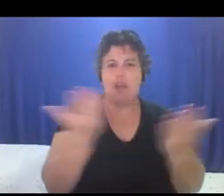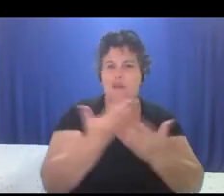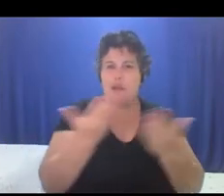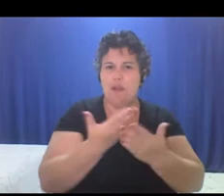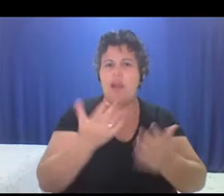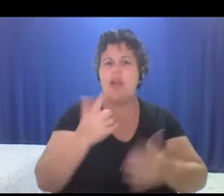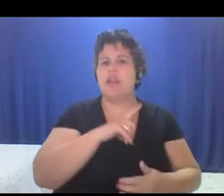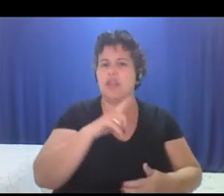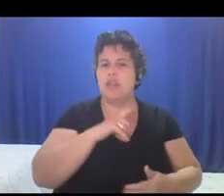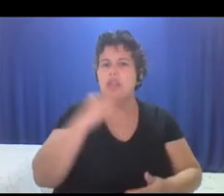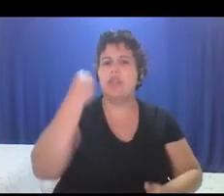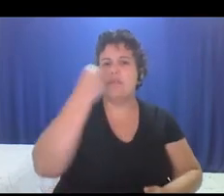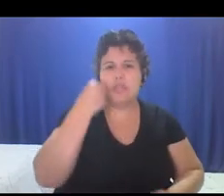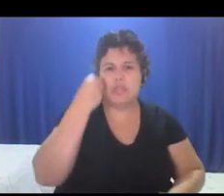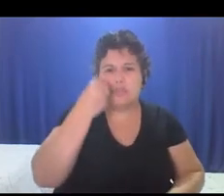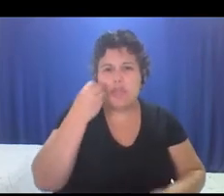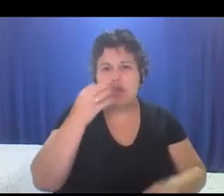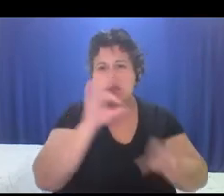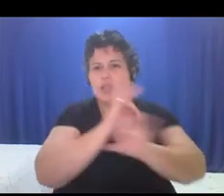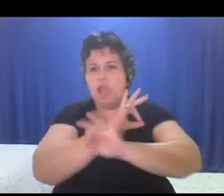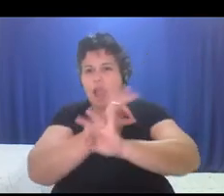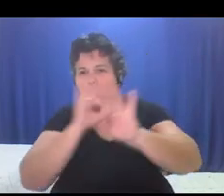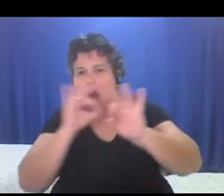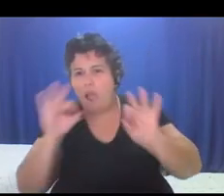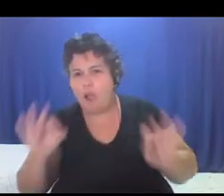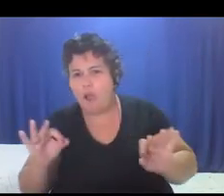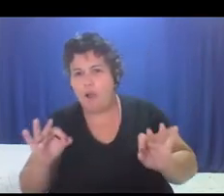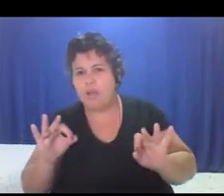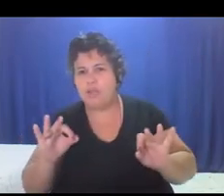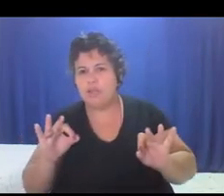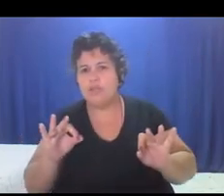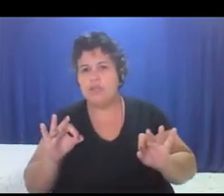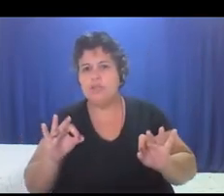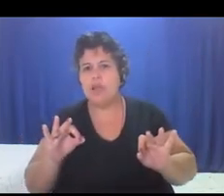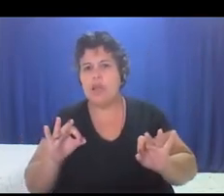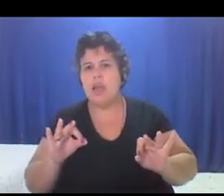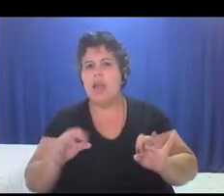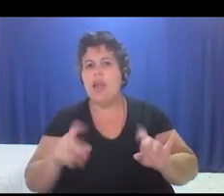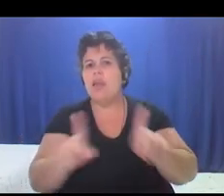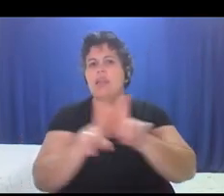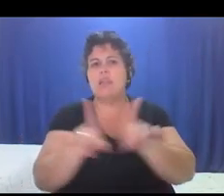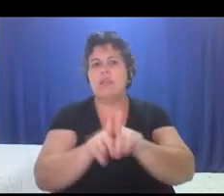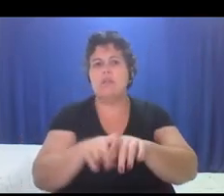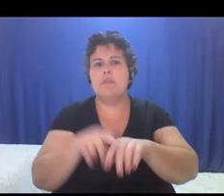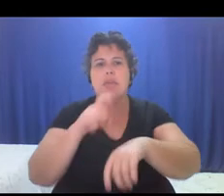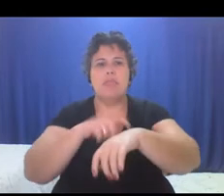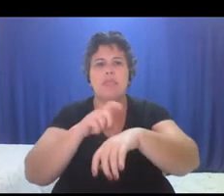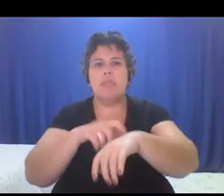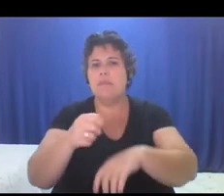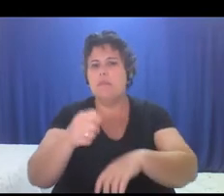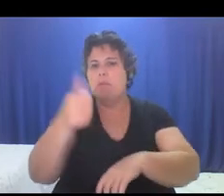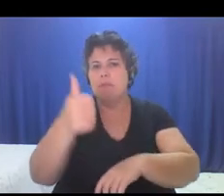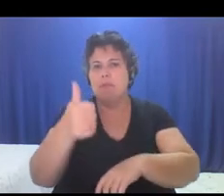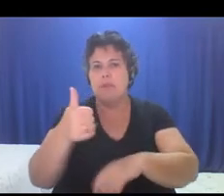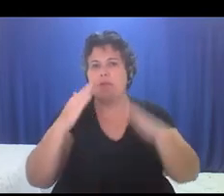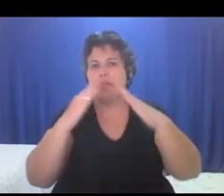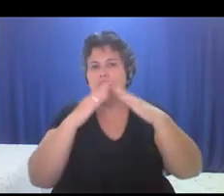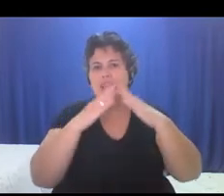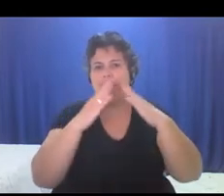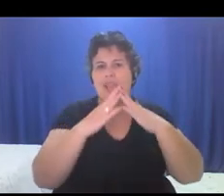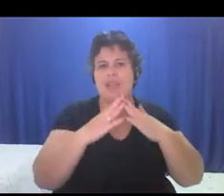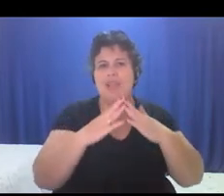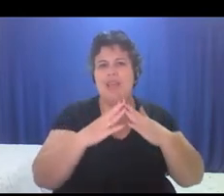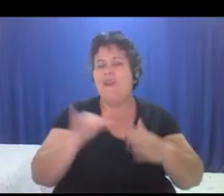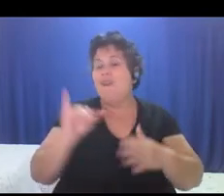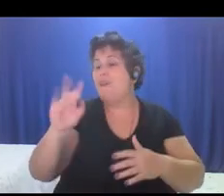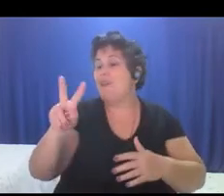incrível, para que também sinta esse destravamento, mesmo com pouco, tão pouco tempo de casa, né? Que é o que, se for ver, é o nosso caso. O Ivan e o Vini falaram